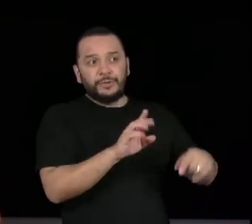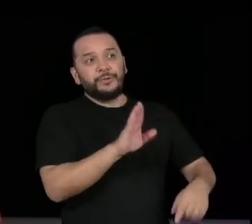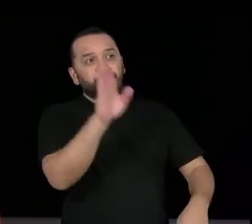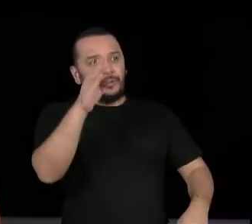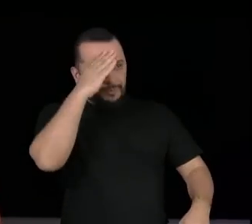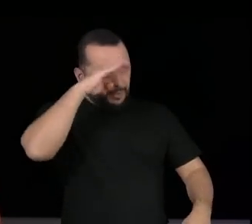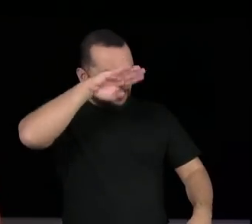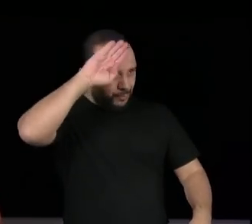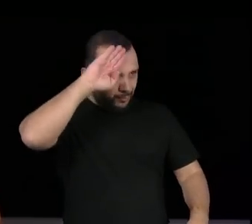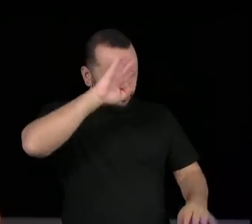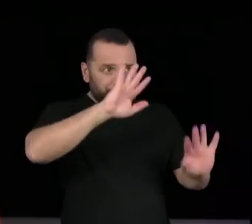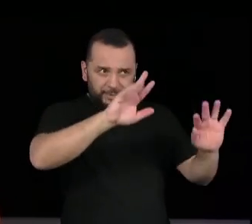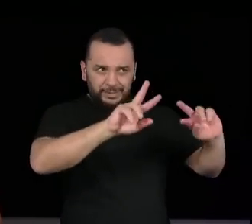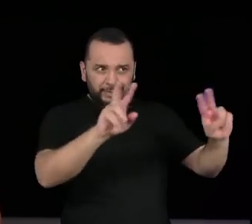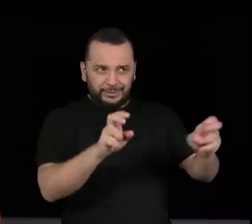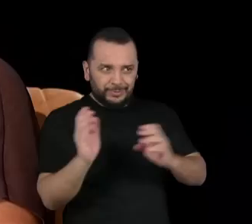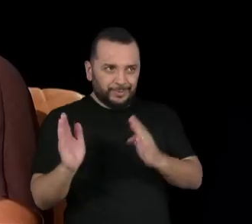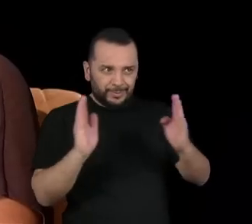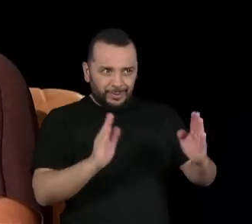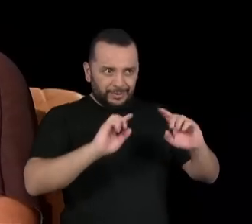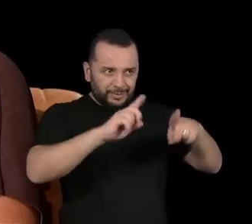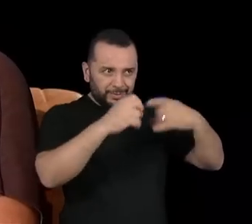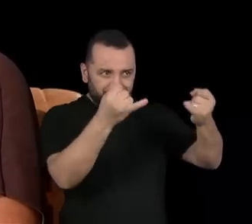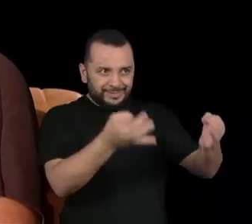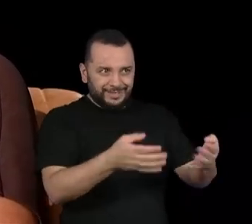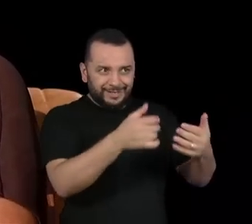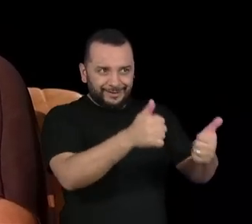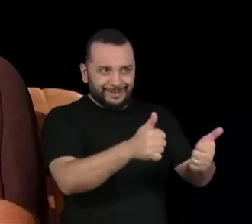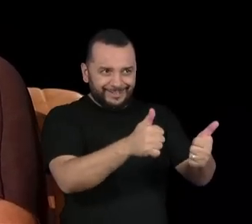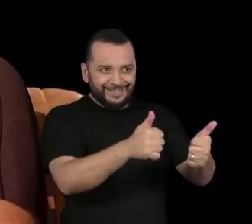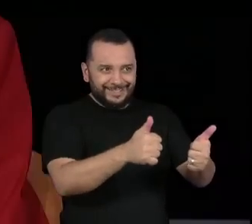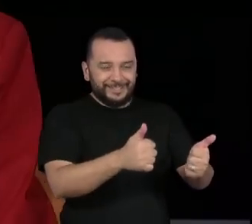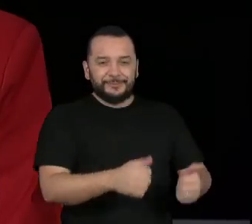vamos deixar esses assuntos para o próximo bloco, tá bom? É muita coisa.